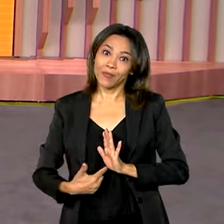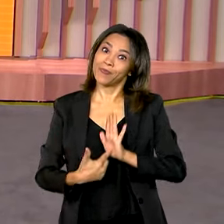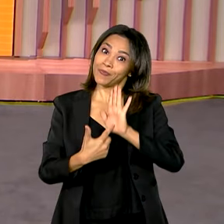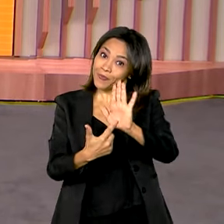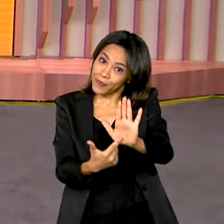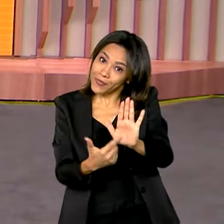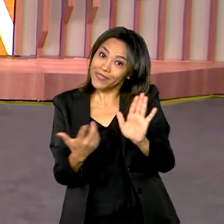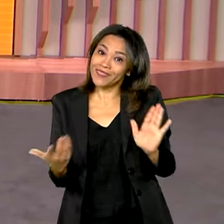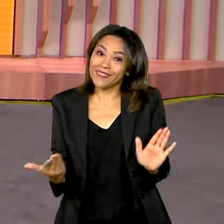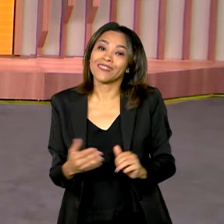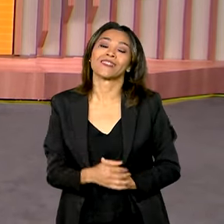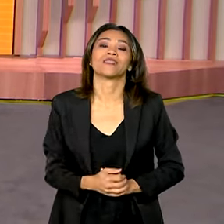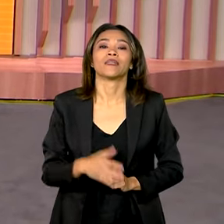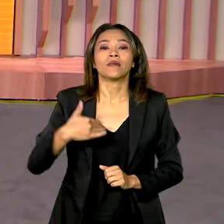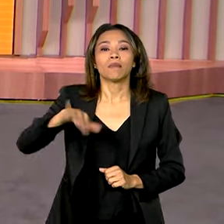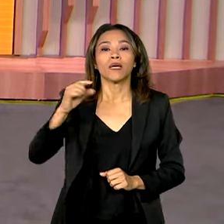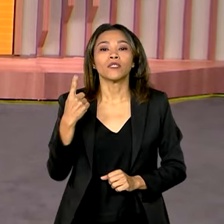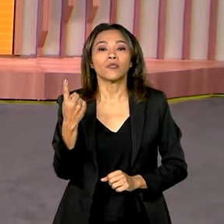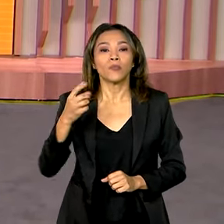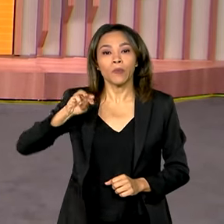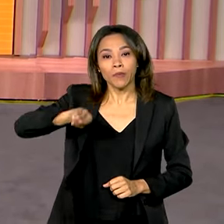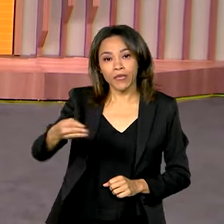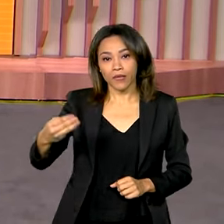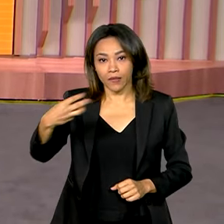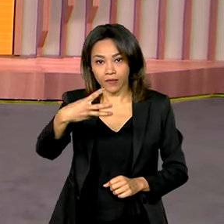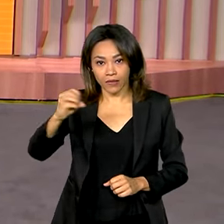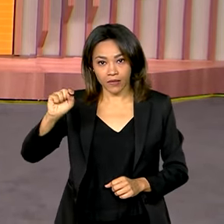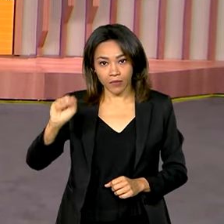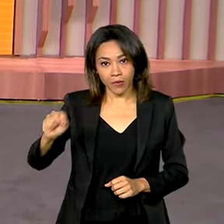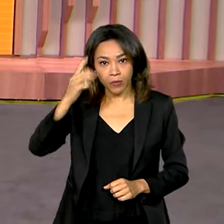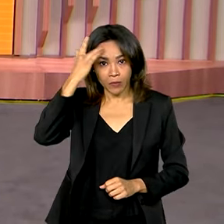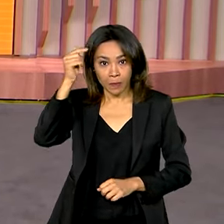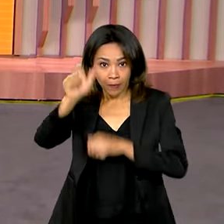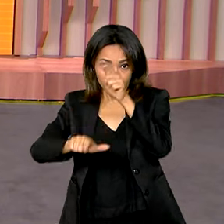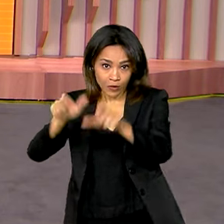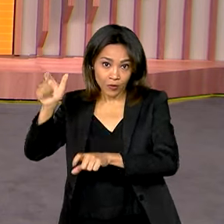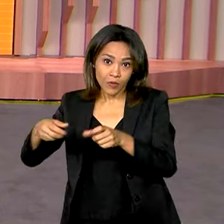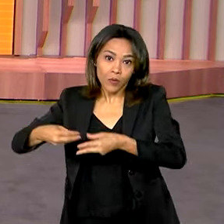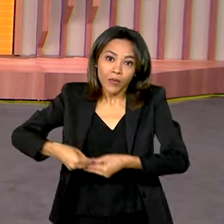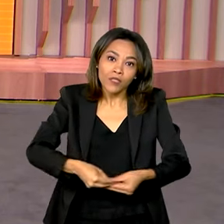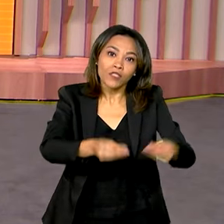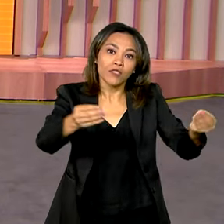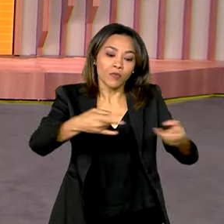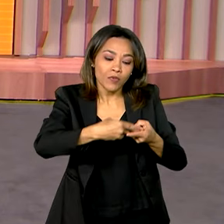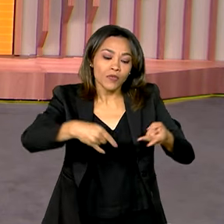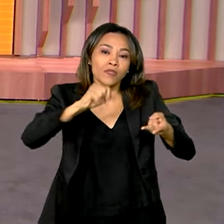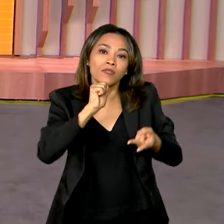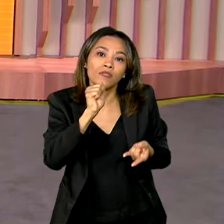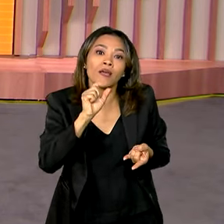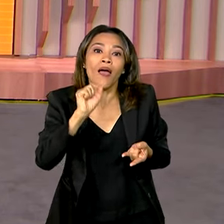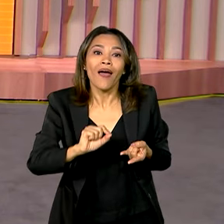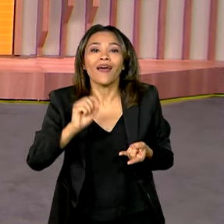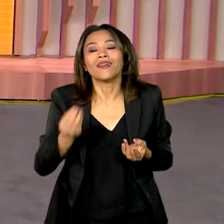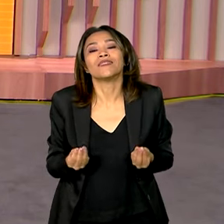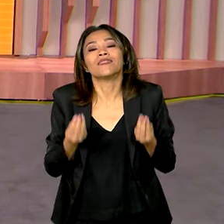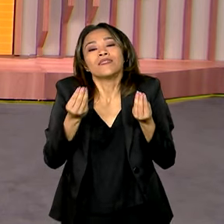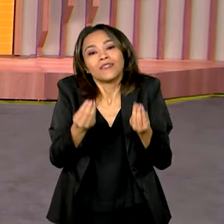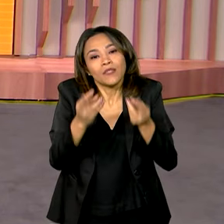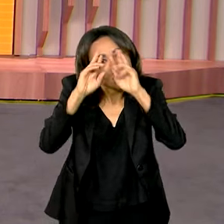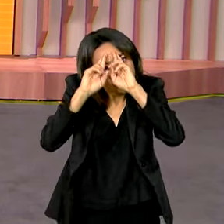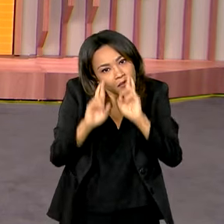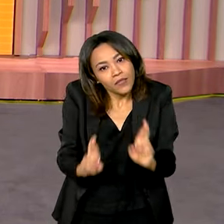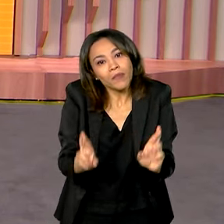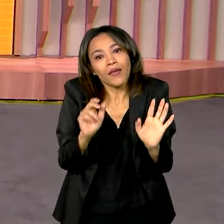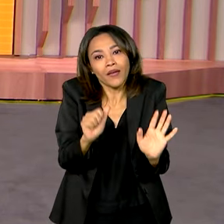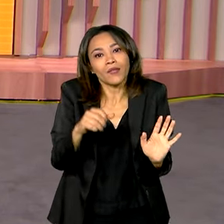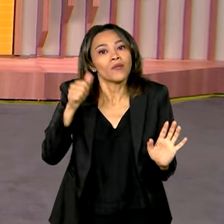Mais de 1.300.000 pessoas já foram beneficiadas com a distribuição de absorventes. É o programa Dignidade Menstrual, que